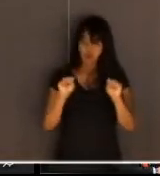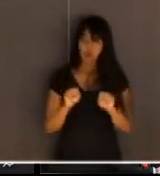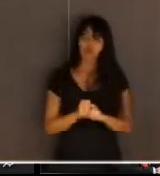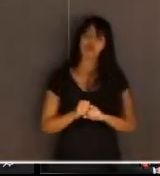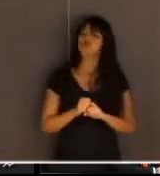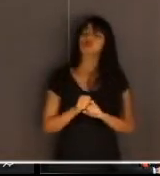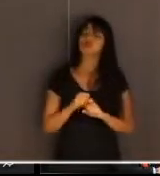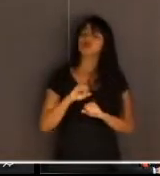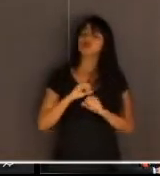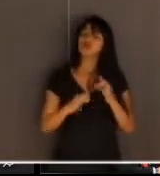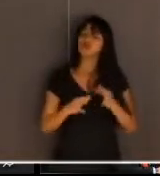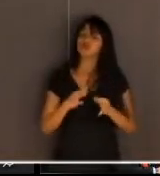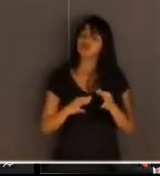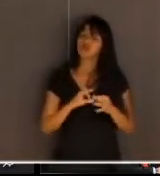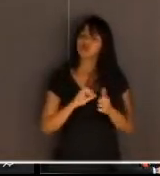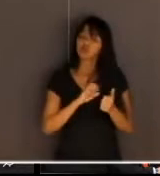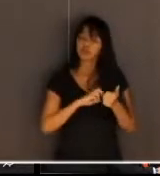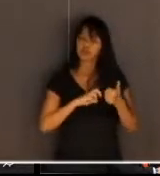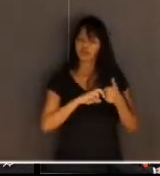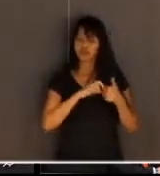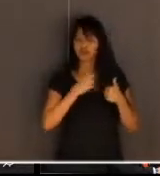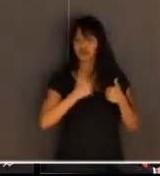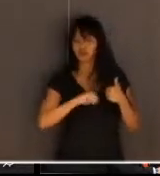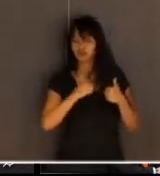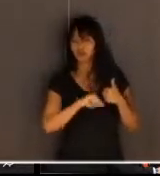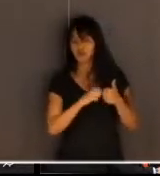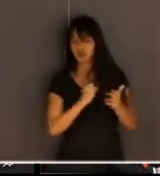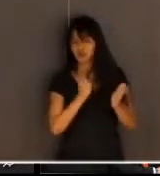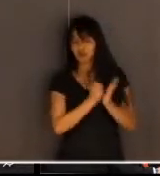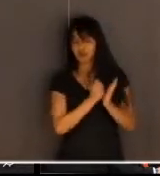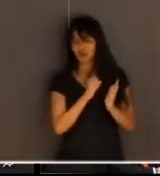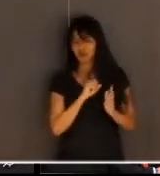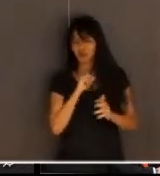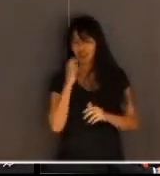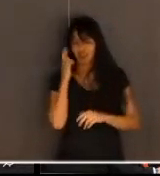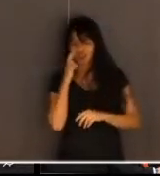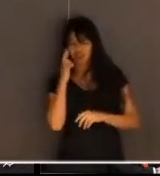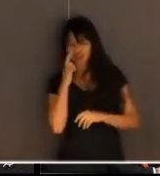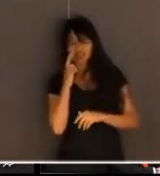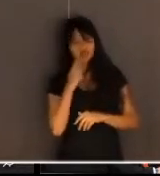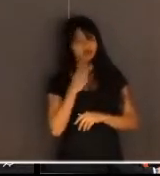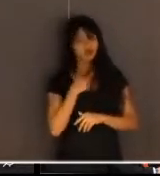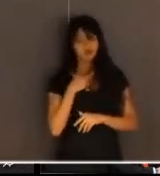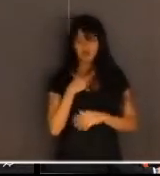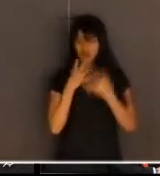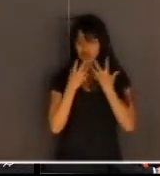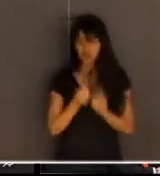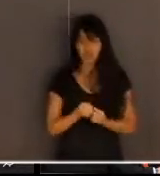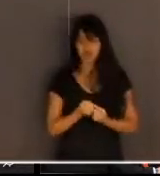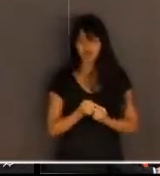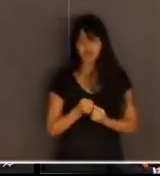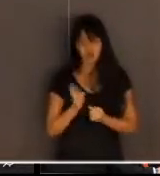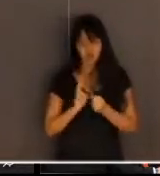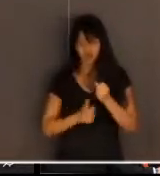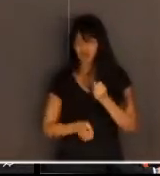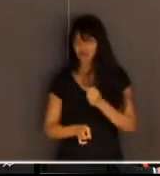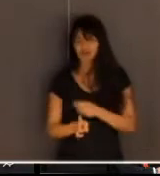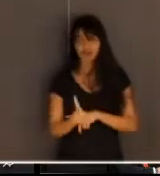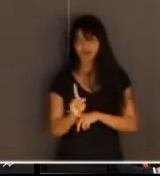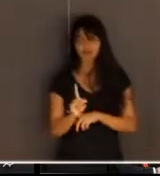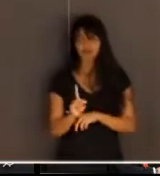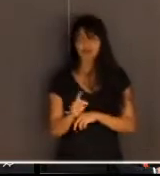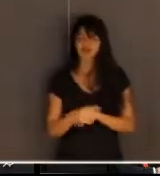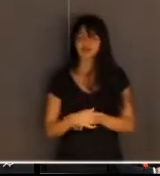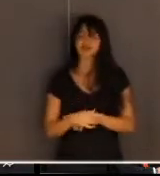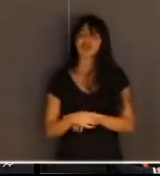decisões marcadamente racionais, nós não podemos tolerar que esse tipo de posição prevaleça. Não